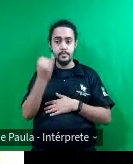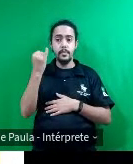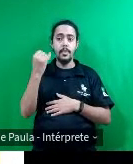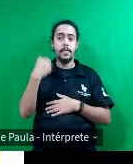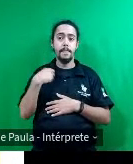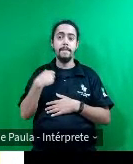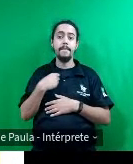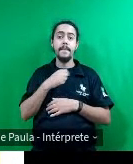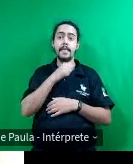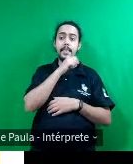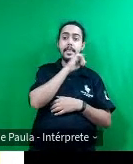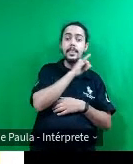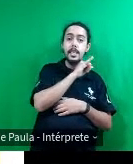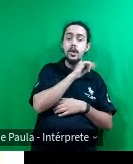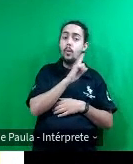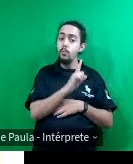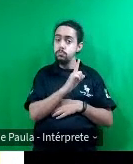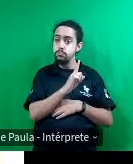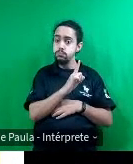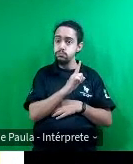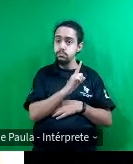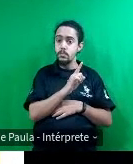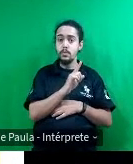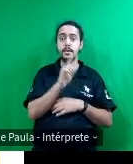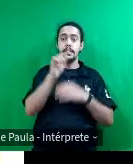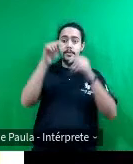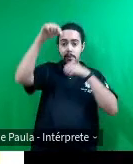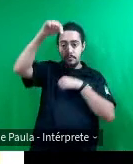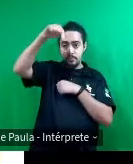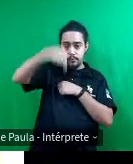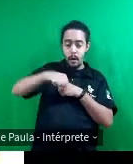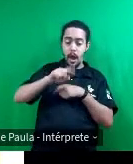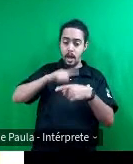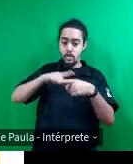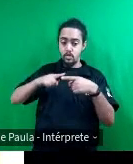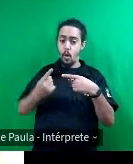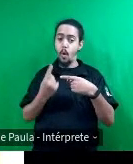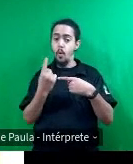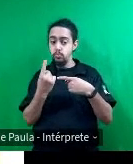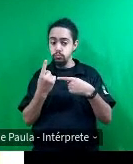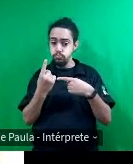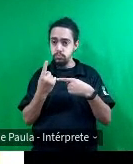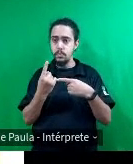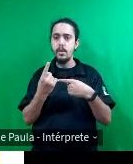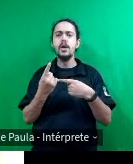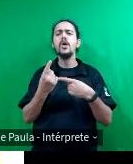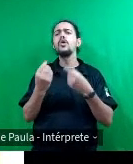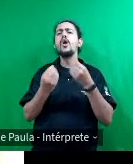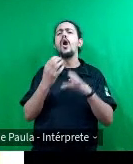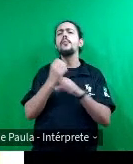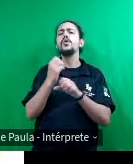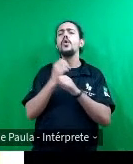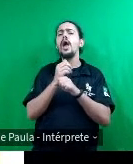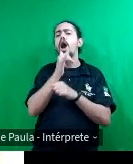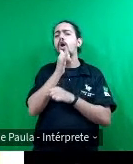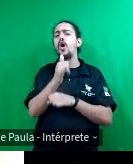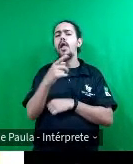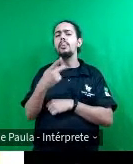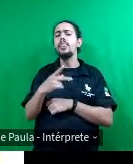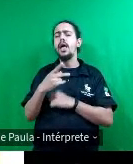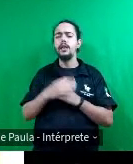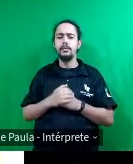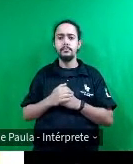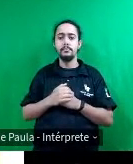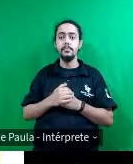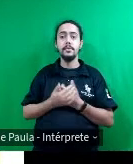I1, que desce pelo resistor 1, eu calculo ela pegando o resistor do ramo oposto, R2,